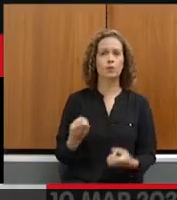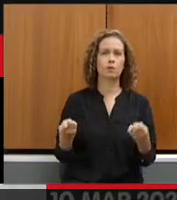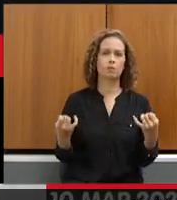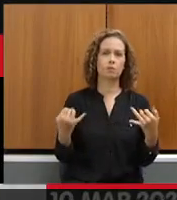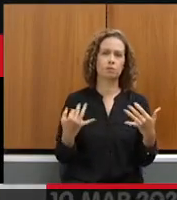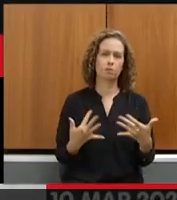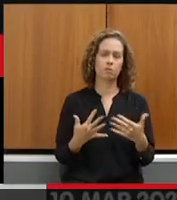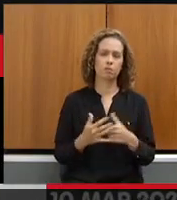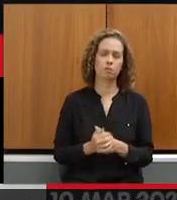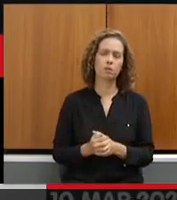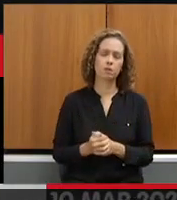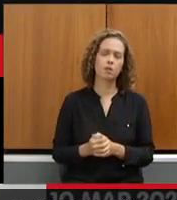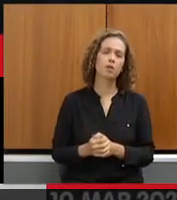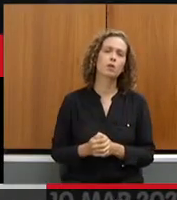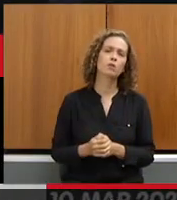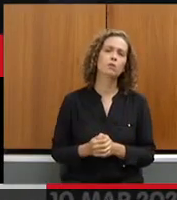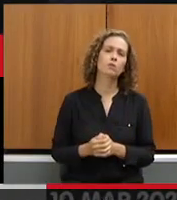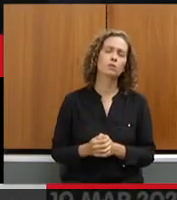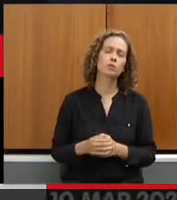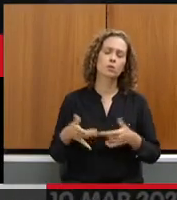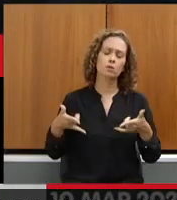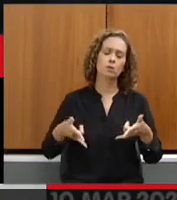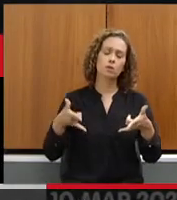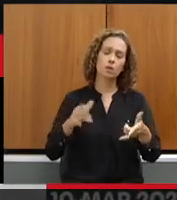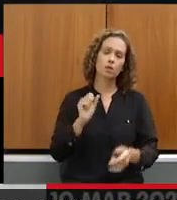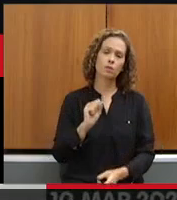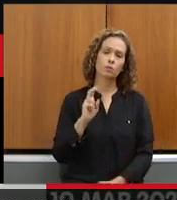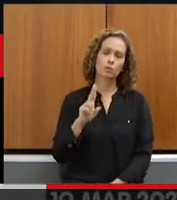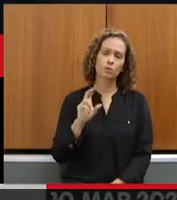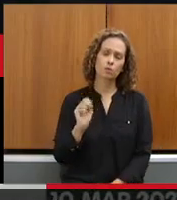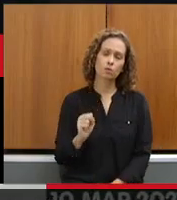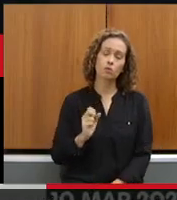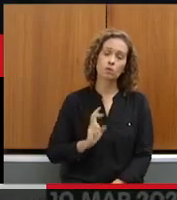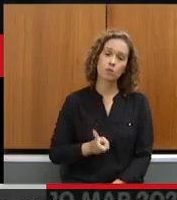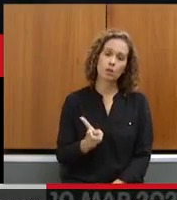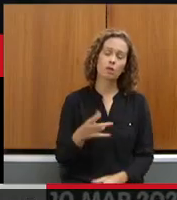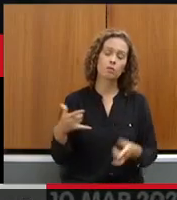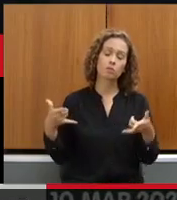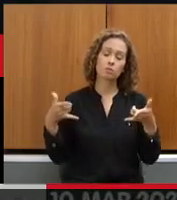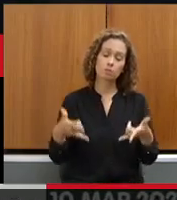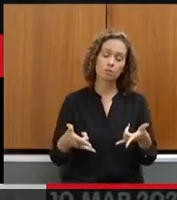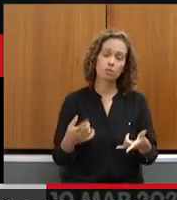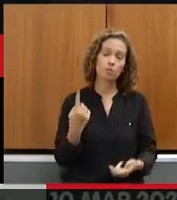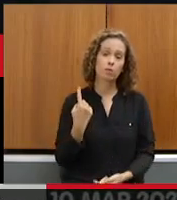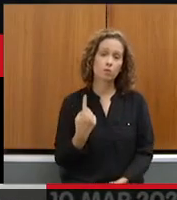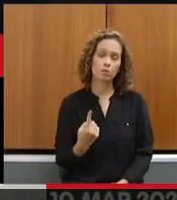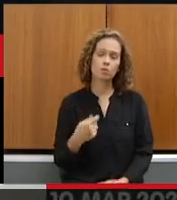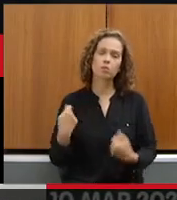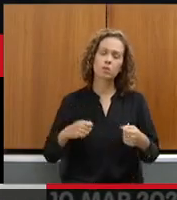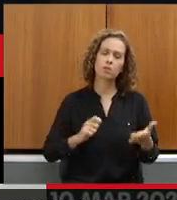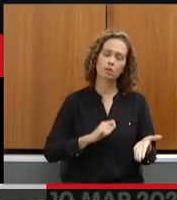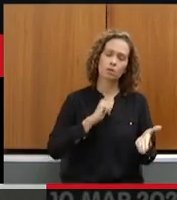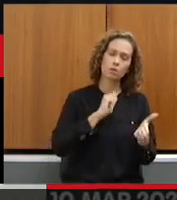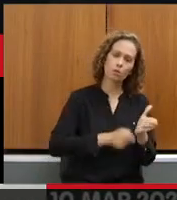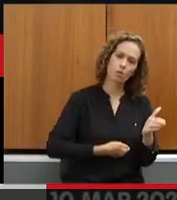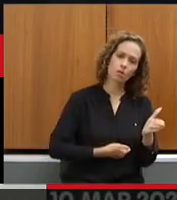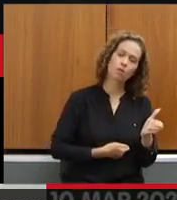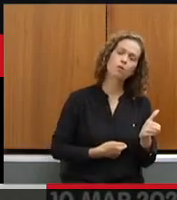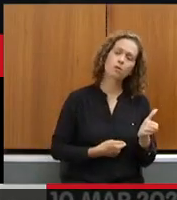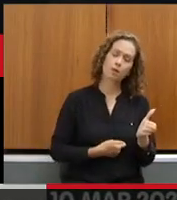contratualização dos leitos do SUS é que toda vez que se abre um leito do SUS nós temos que fazer um contrato para